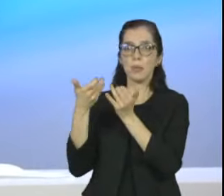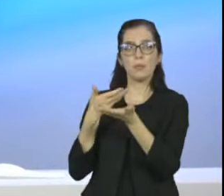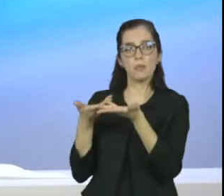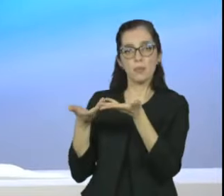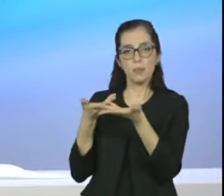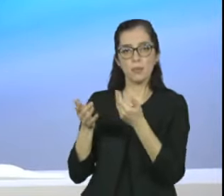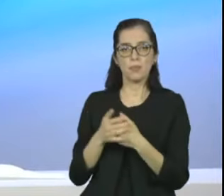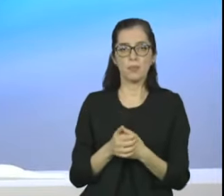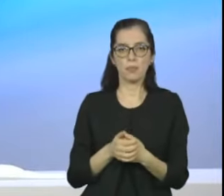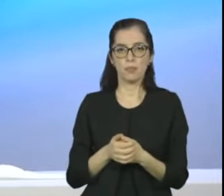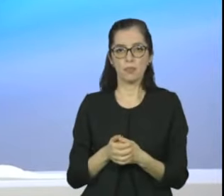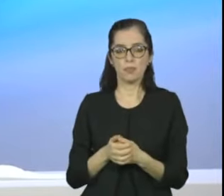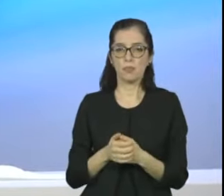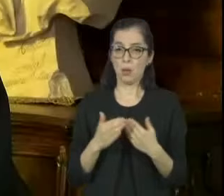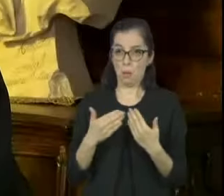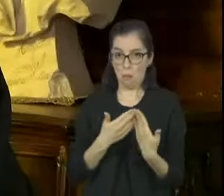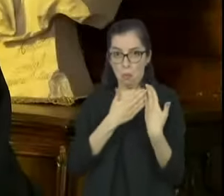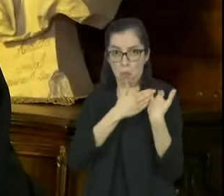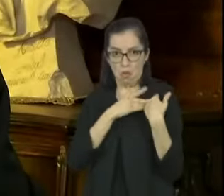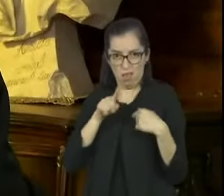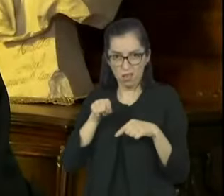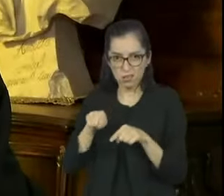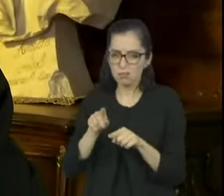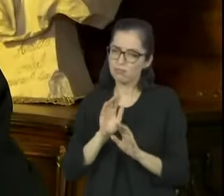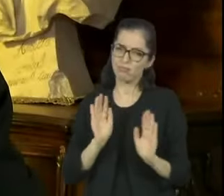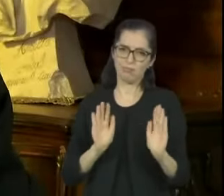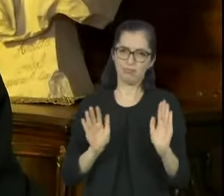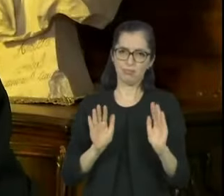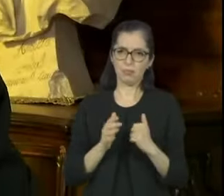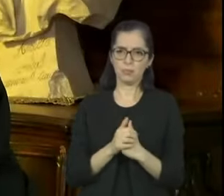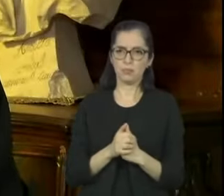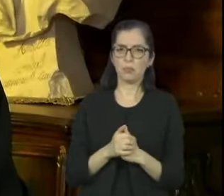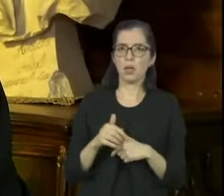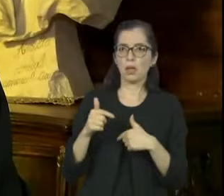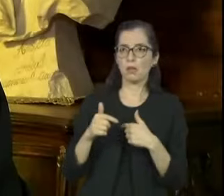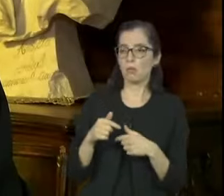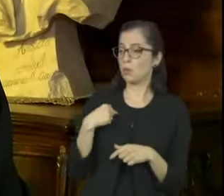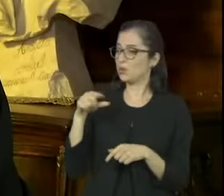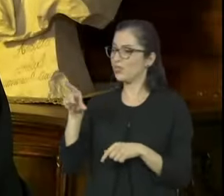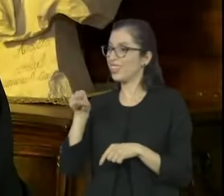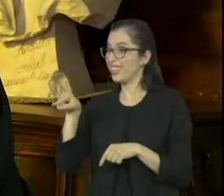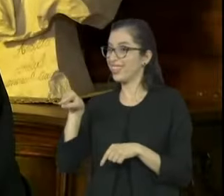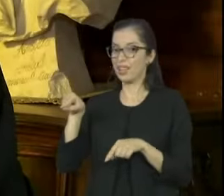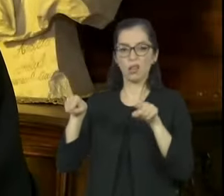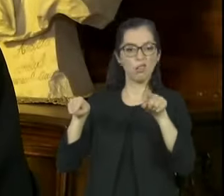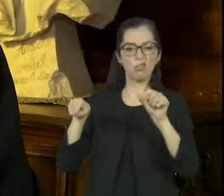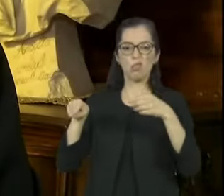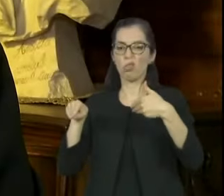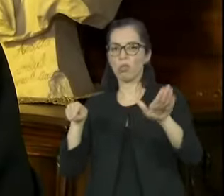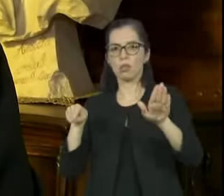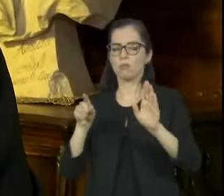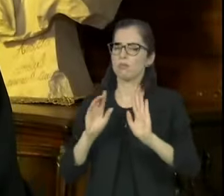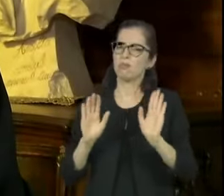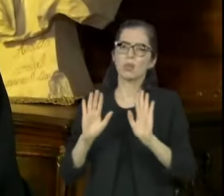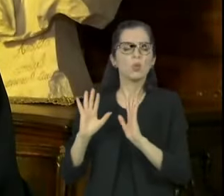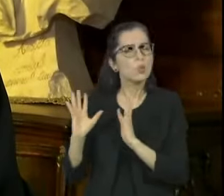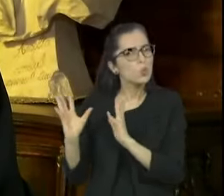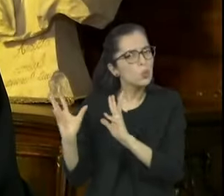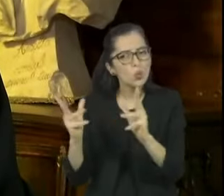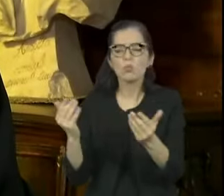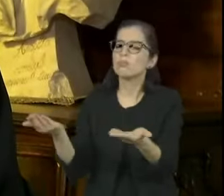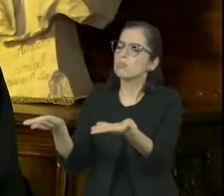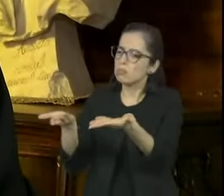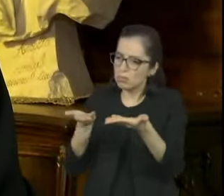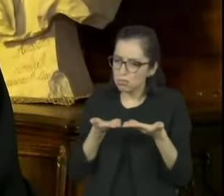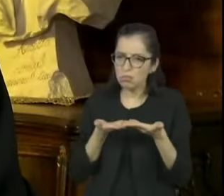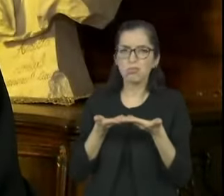é de fechar as portas a um ou de abrir as portas a outra abrir a todos aqueles que me procuraram eu não sei se no caso